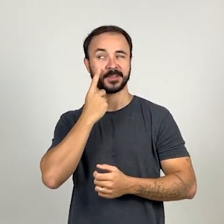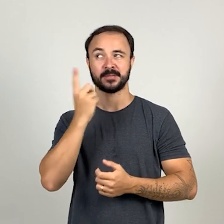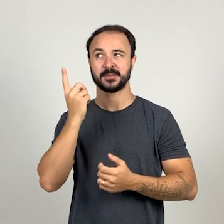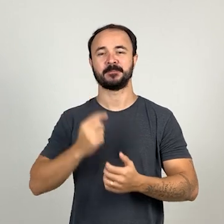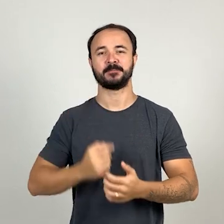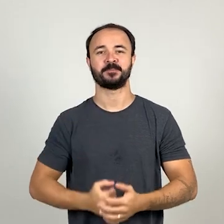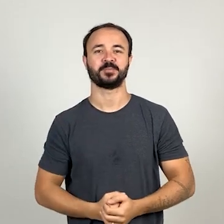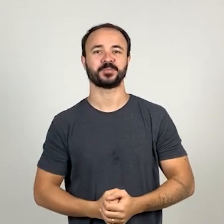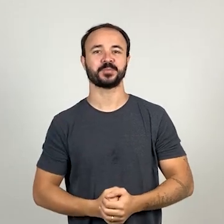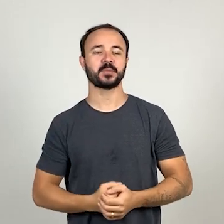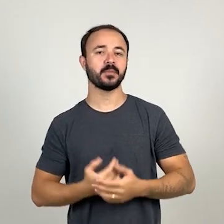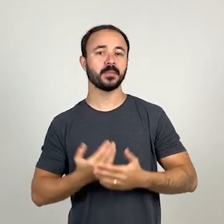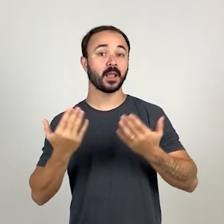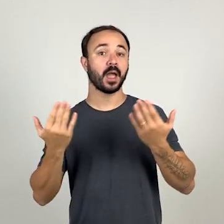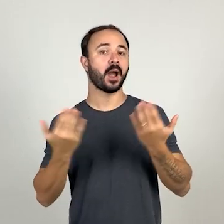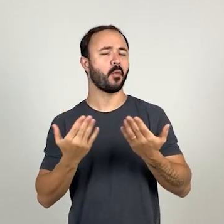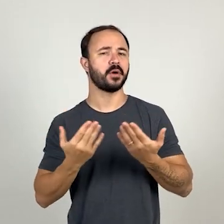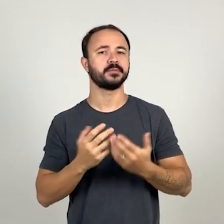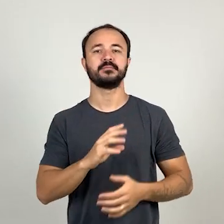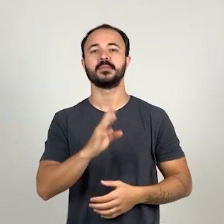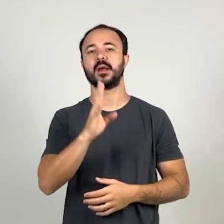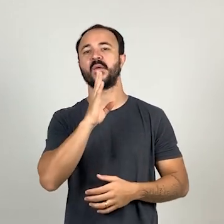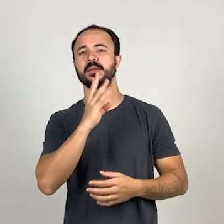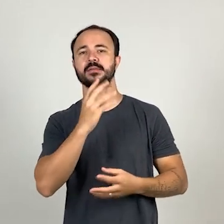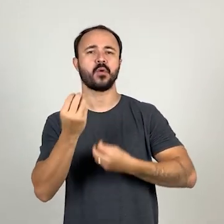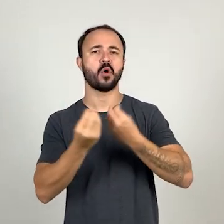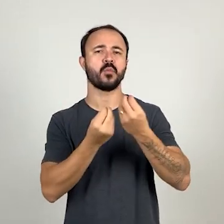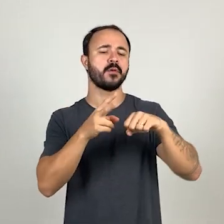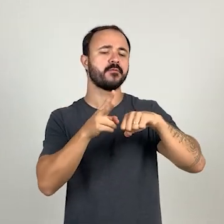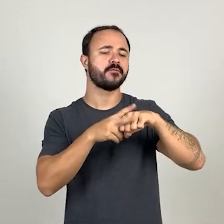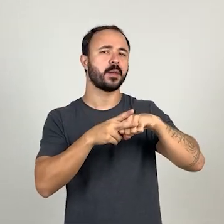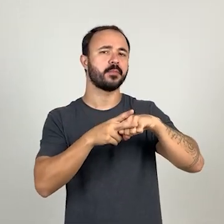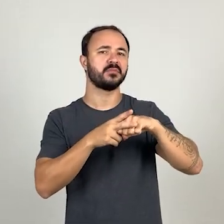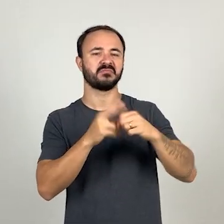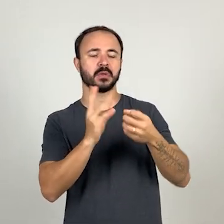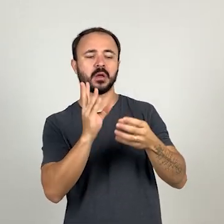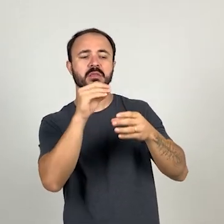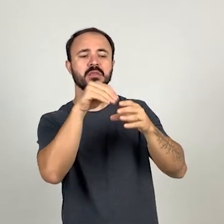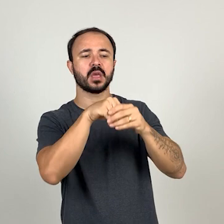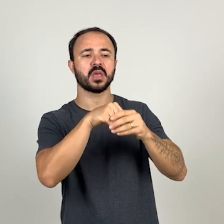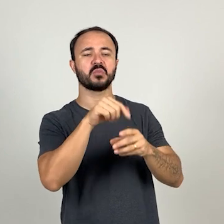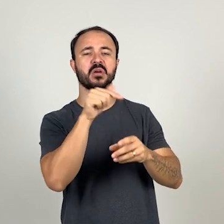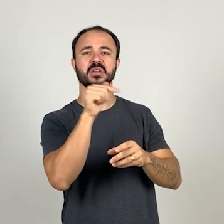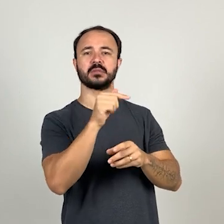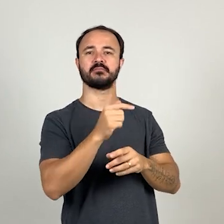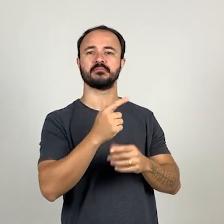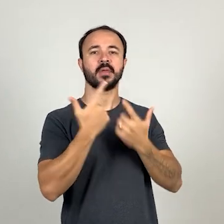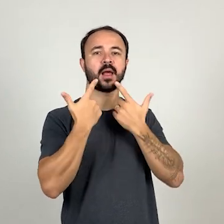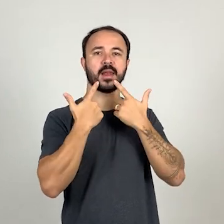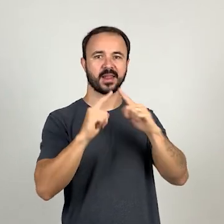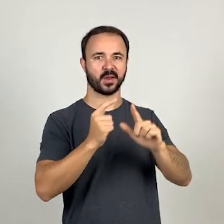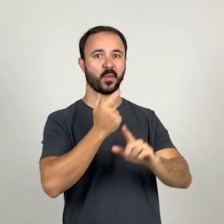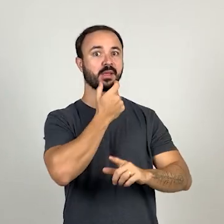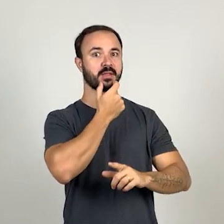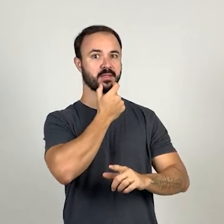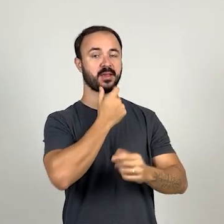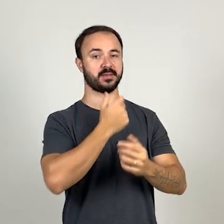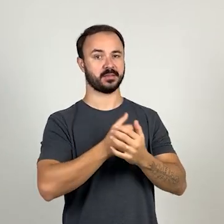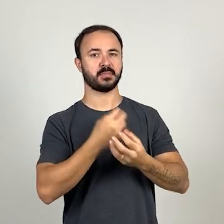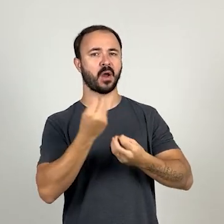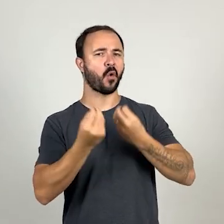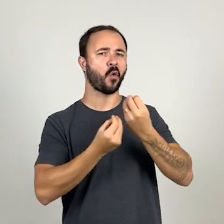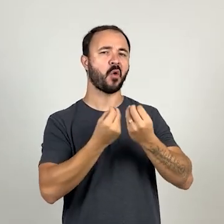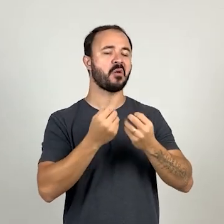vamos conhecer com os verbos modais como eles se estruturam na língua inglesa. São verbos fáceis, são verbos bons para você aprender